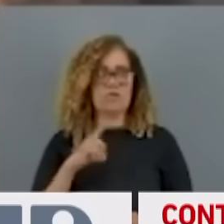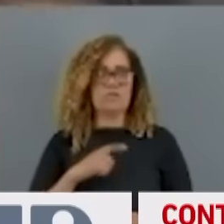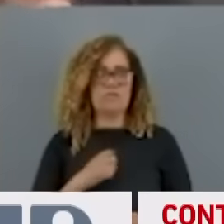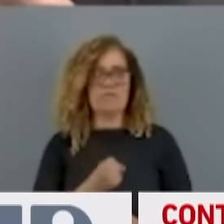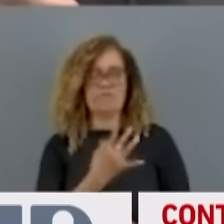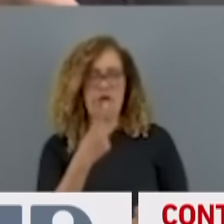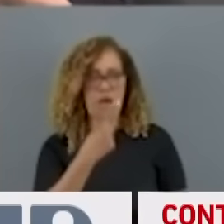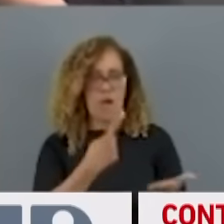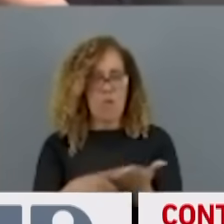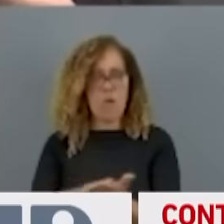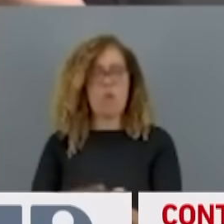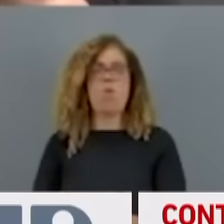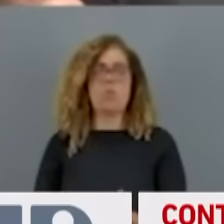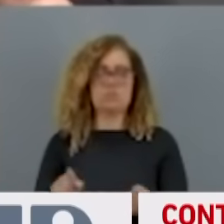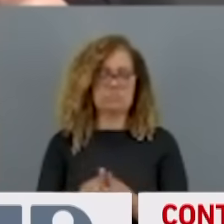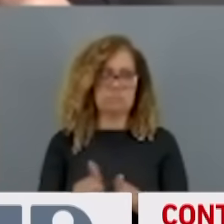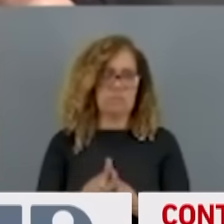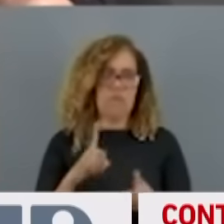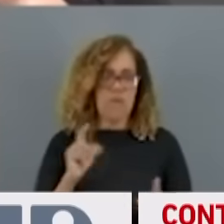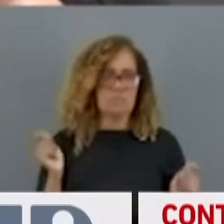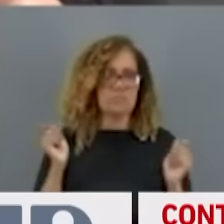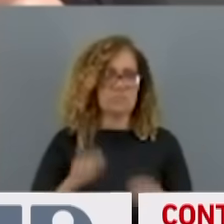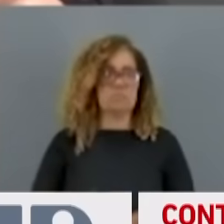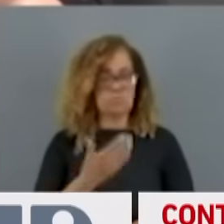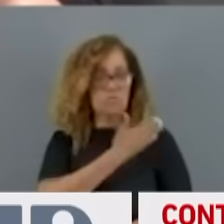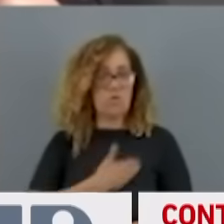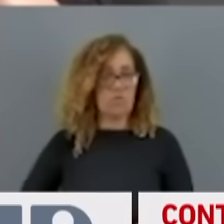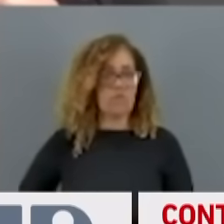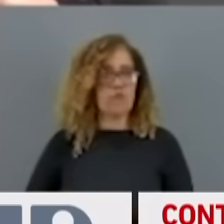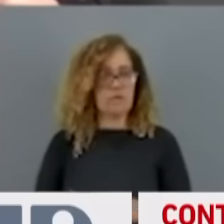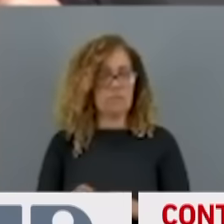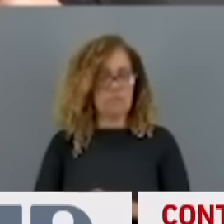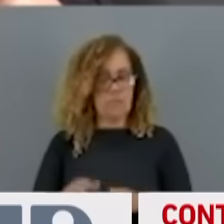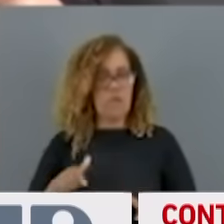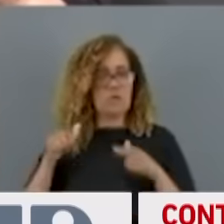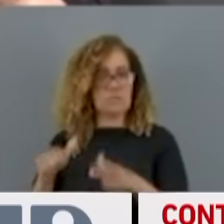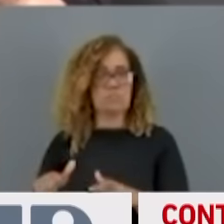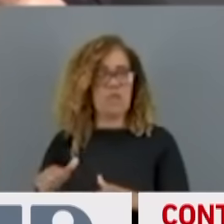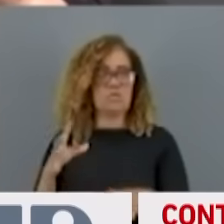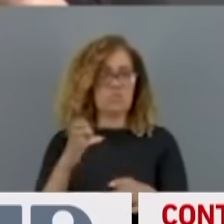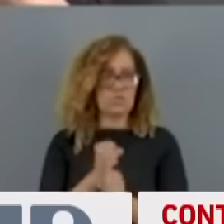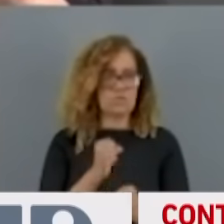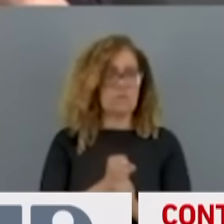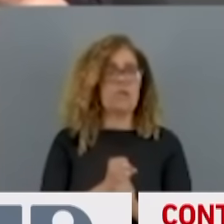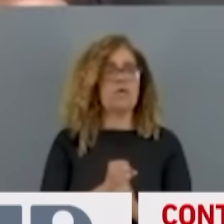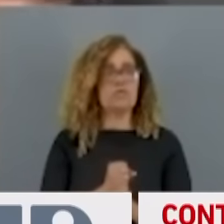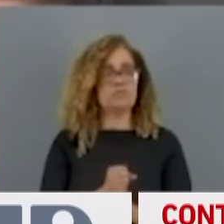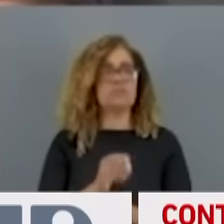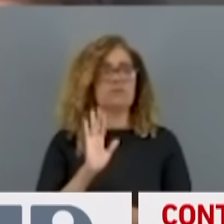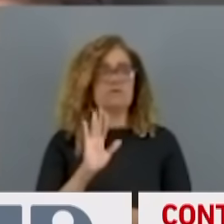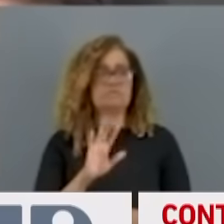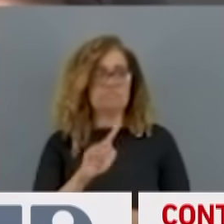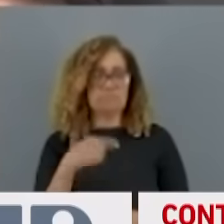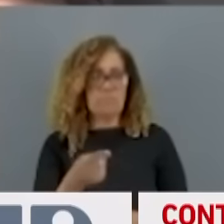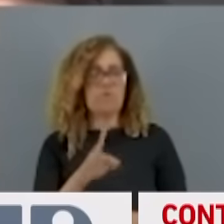que possibilitam ao governo executar esse orçamento. Temos, evidentemente, vão ter problemas